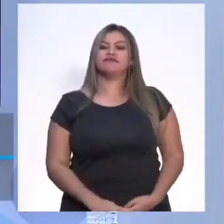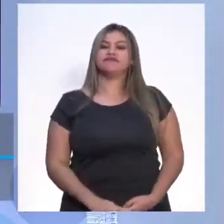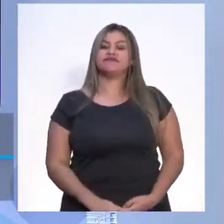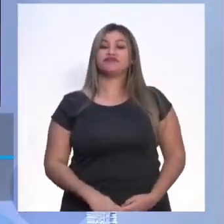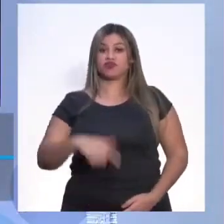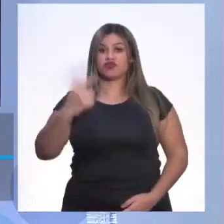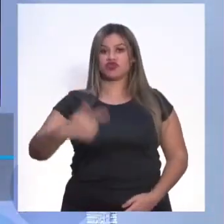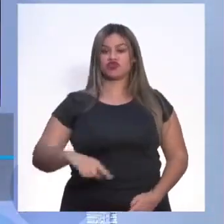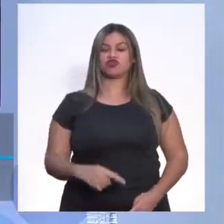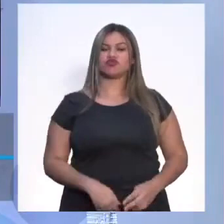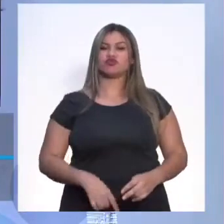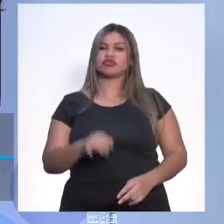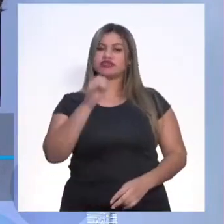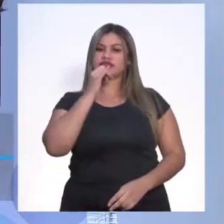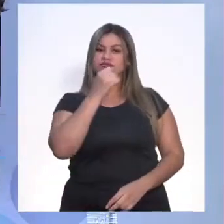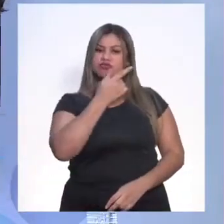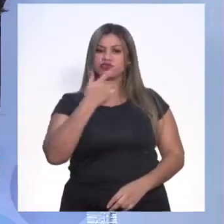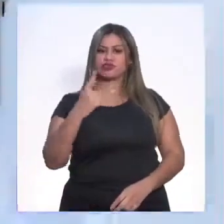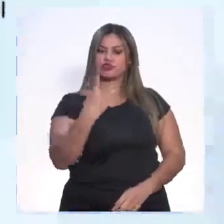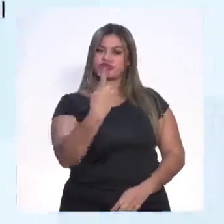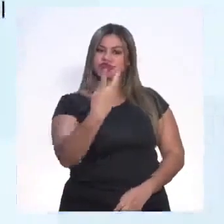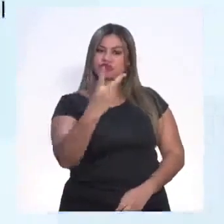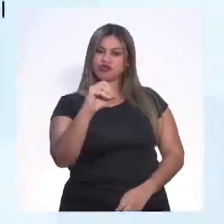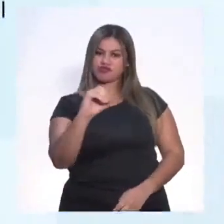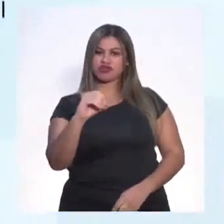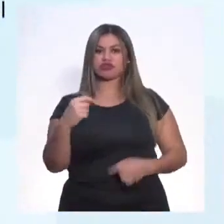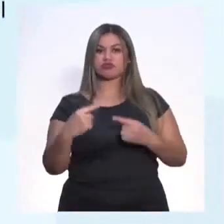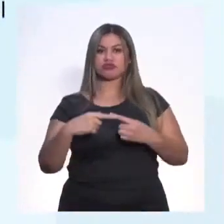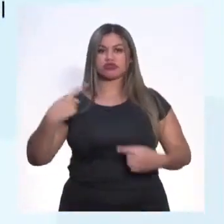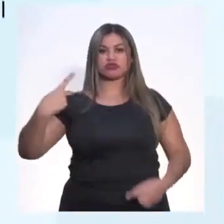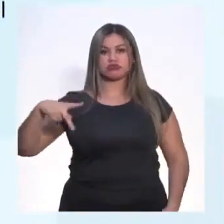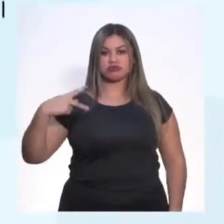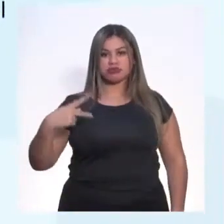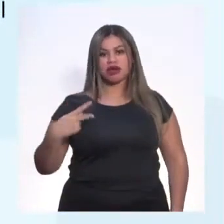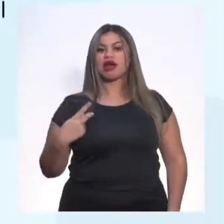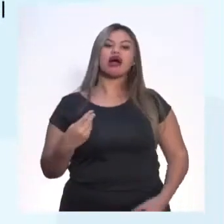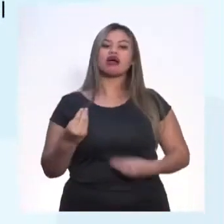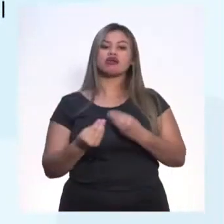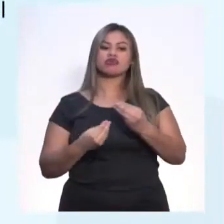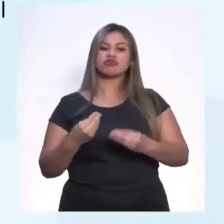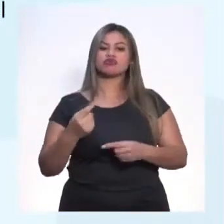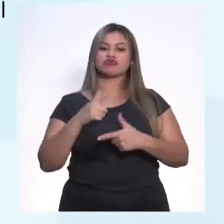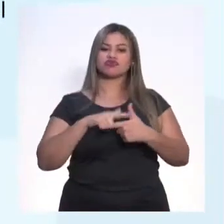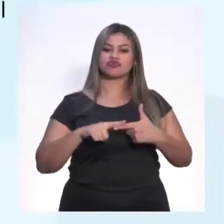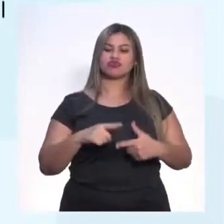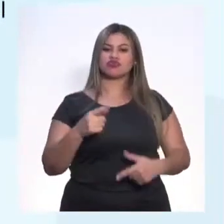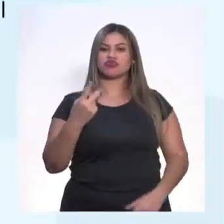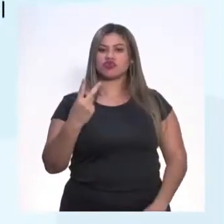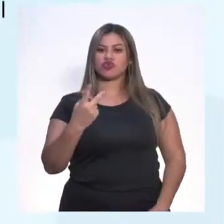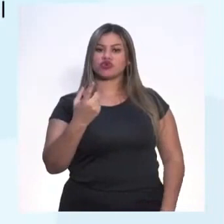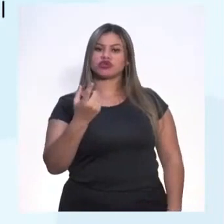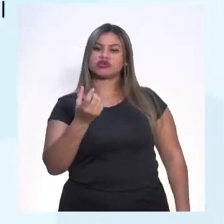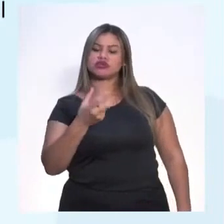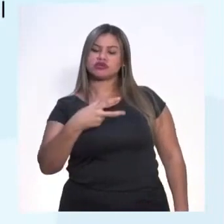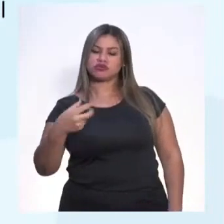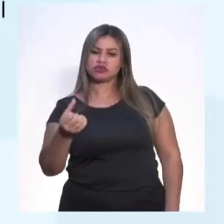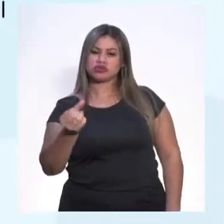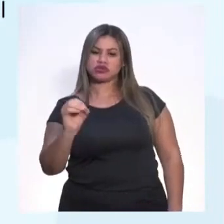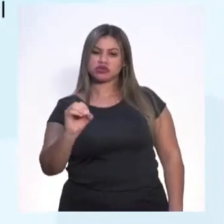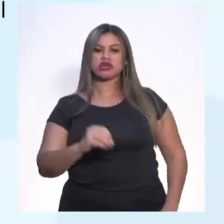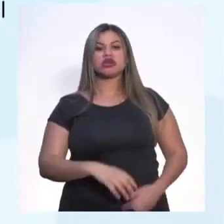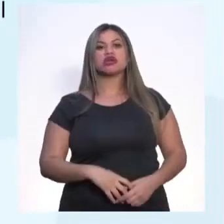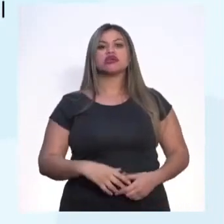120. Então, 120 é par, divide por 2, 60. É par, divide por